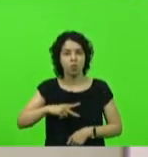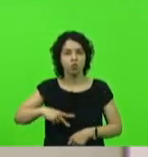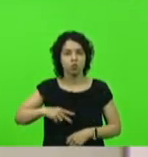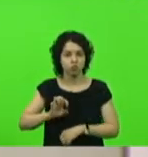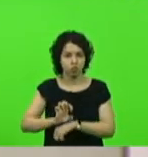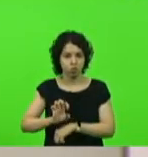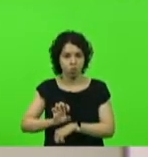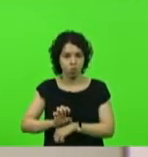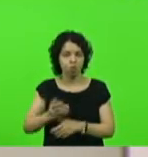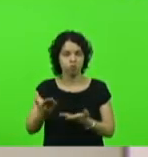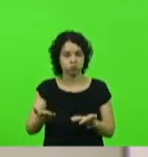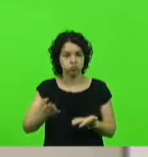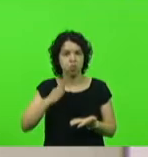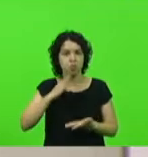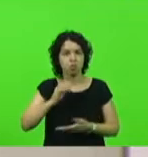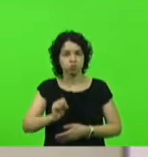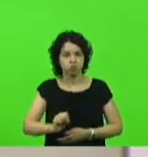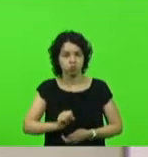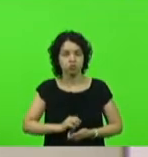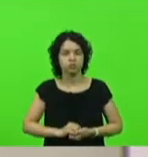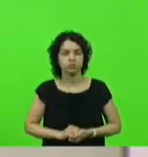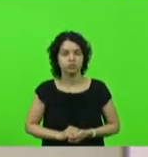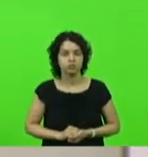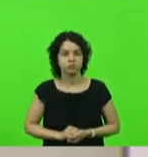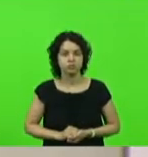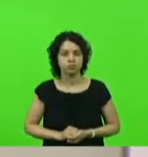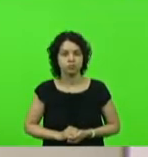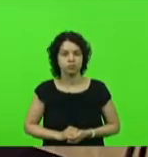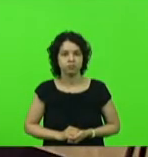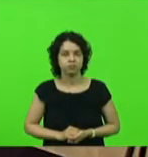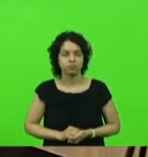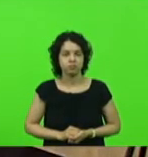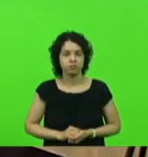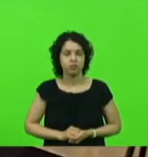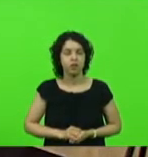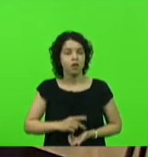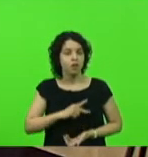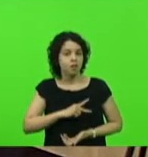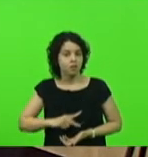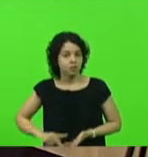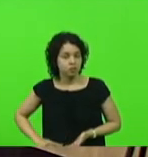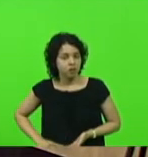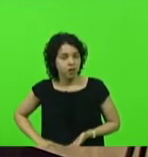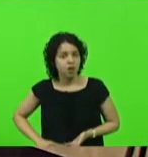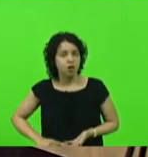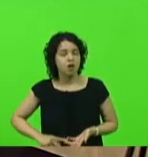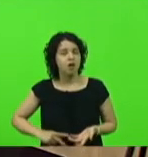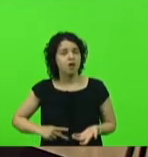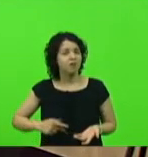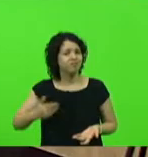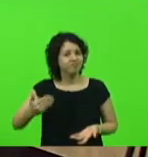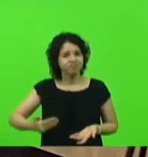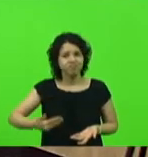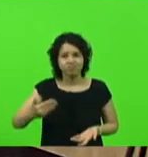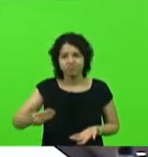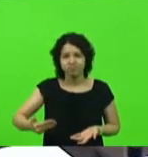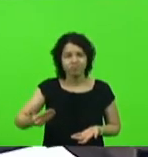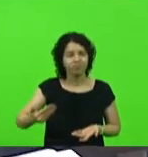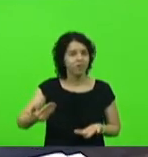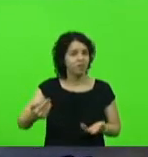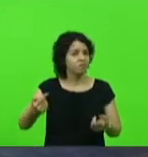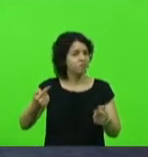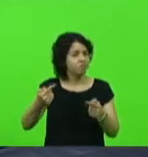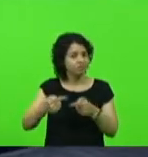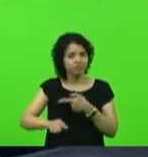Presidente. Para discutir, com a palavra, o autor deputado Bruno Souza. Senhor presidente, é cada vez mais inadmissível que